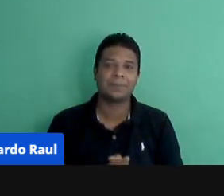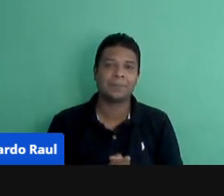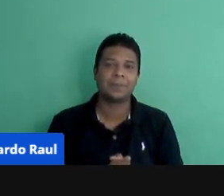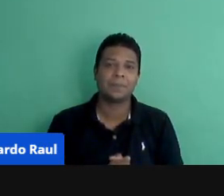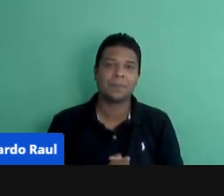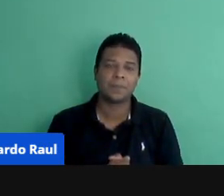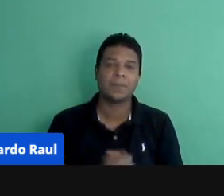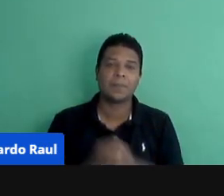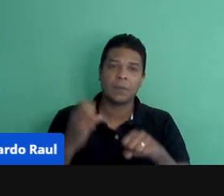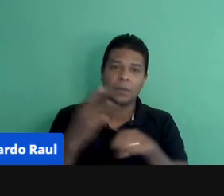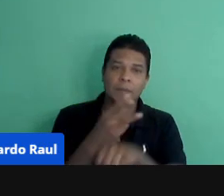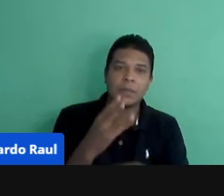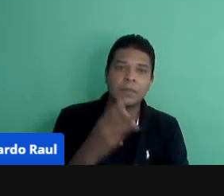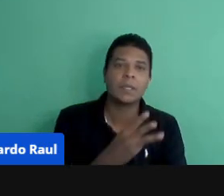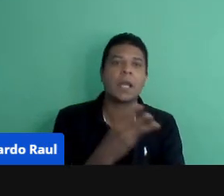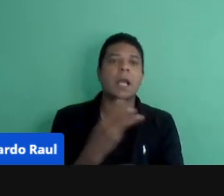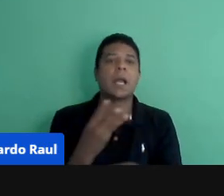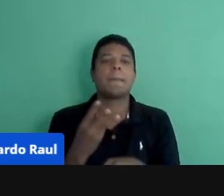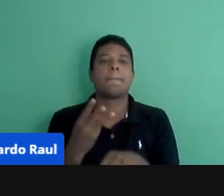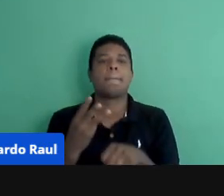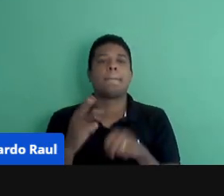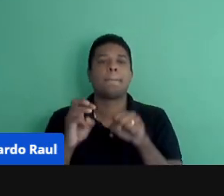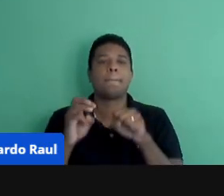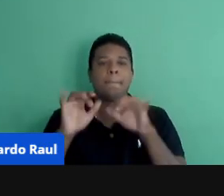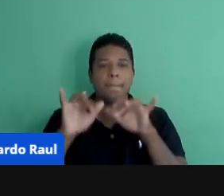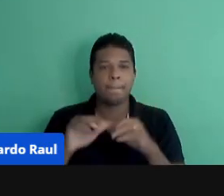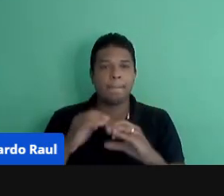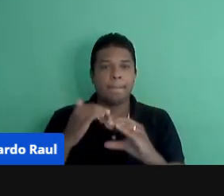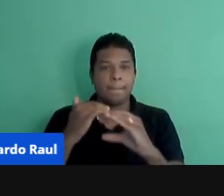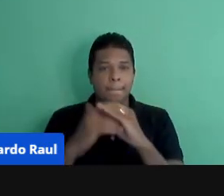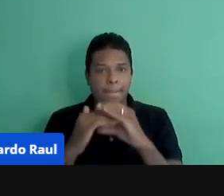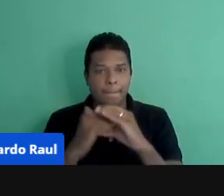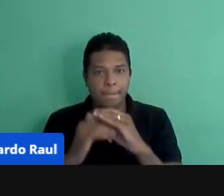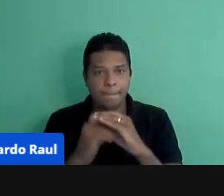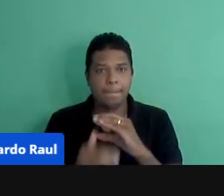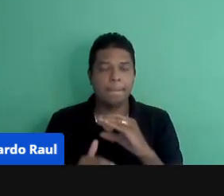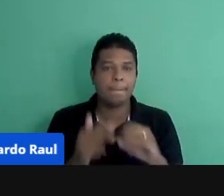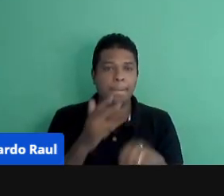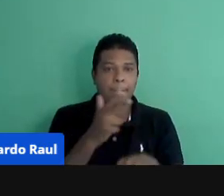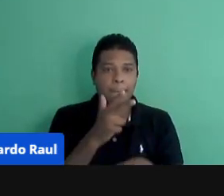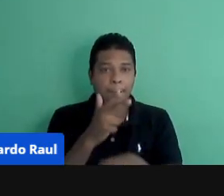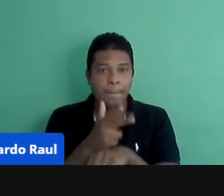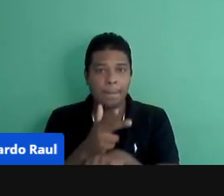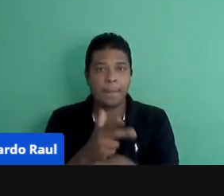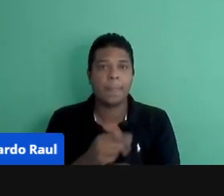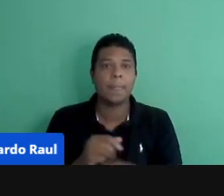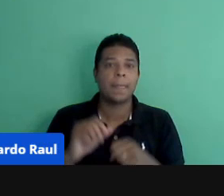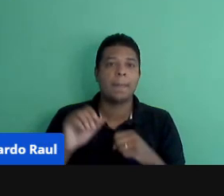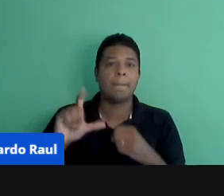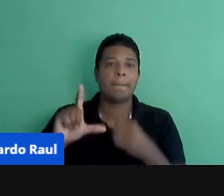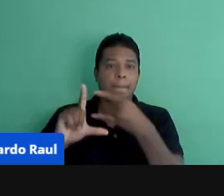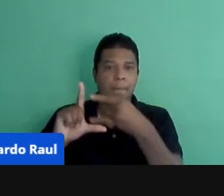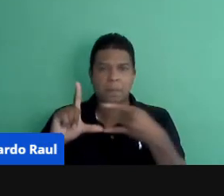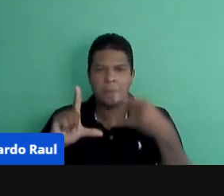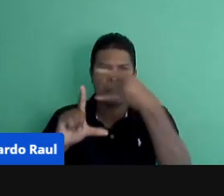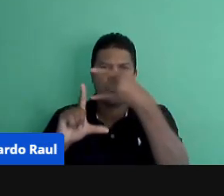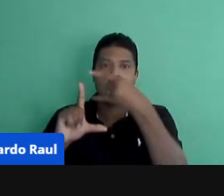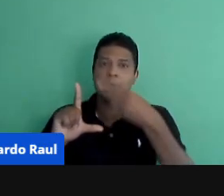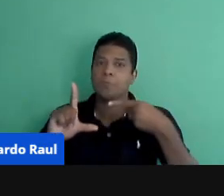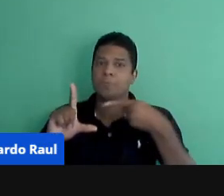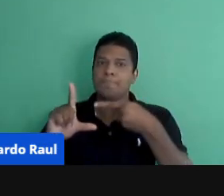pelo WhatsApp, atendemos pelo Messenger, né? As videoaulas, e o Google Meet tem sido uma das melhores ferramentas que eu tenho